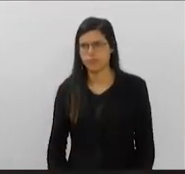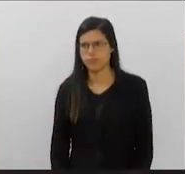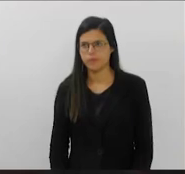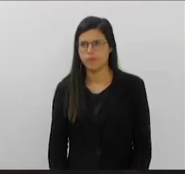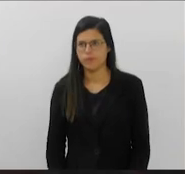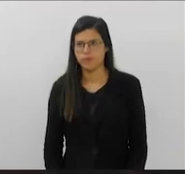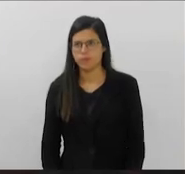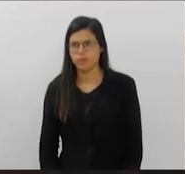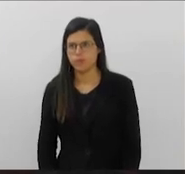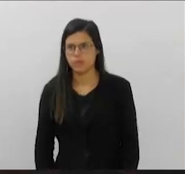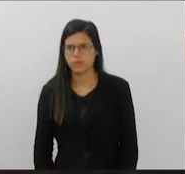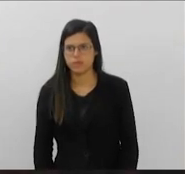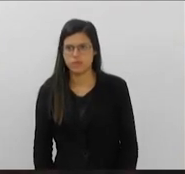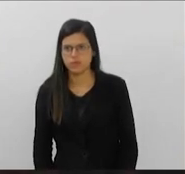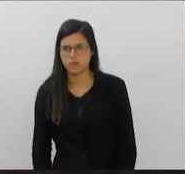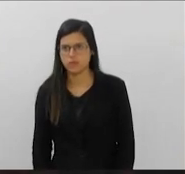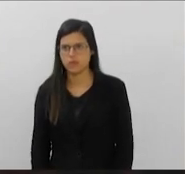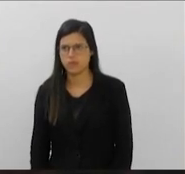Deixa eu...